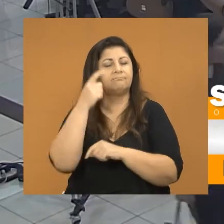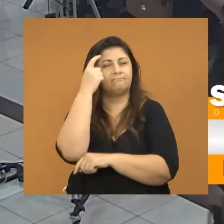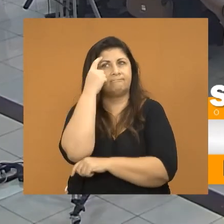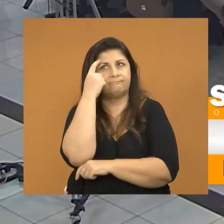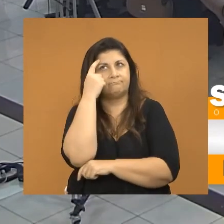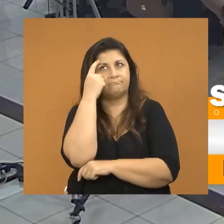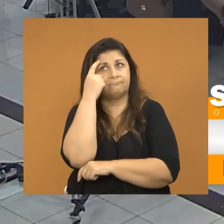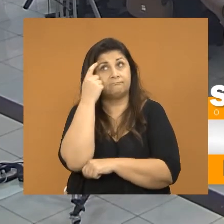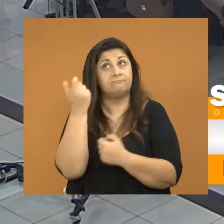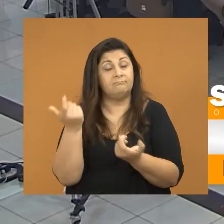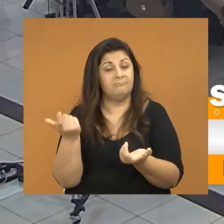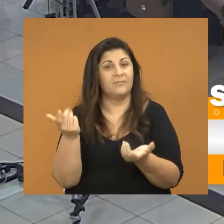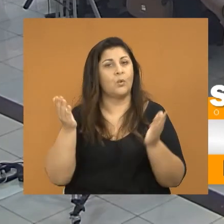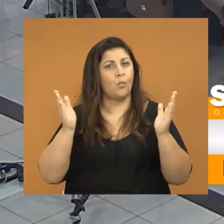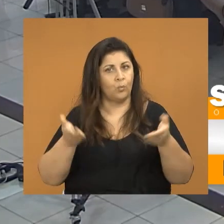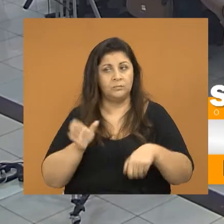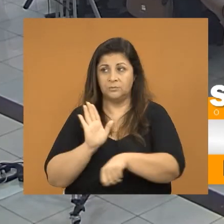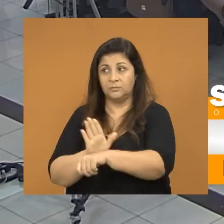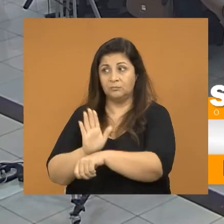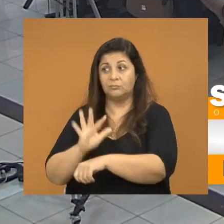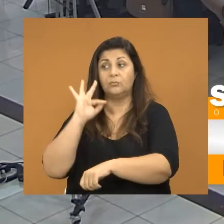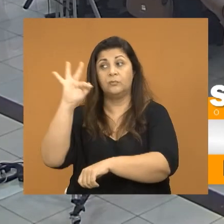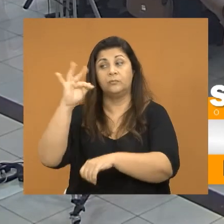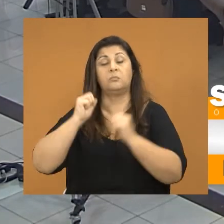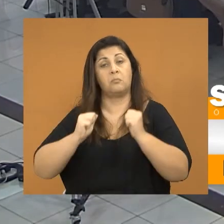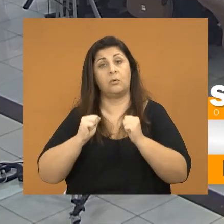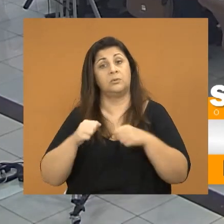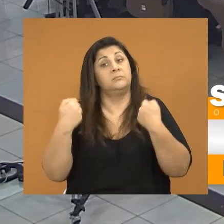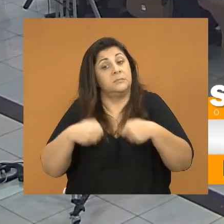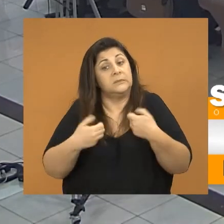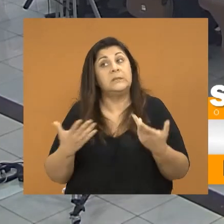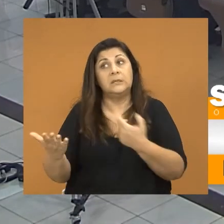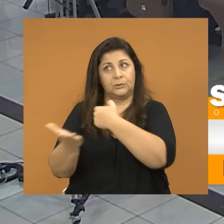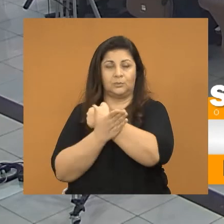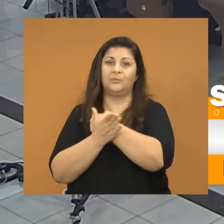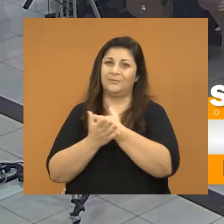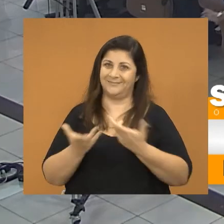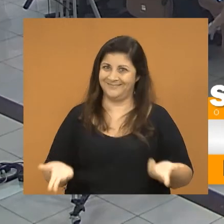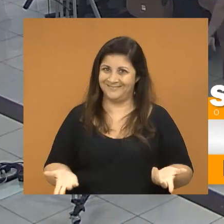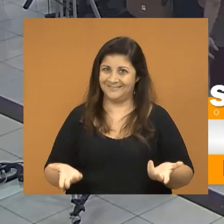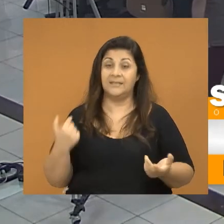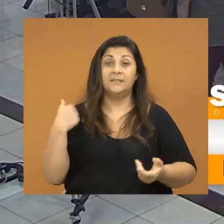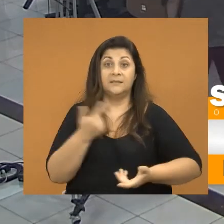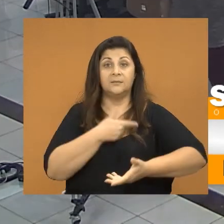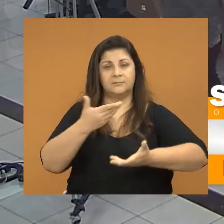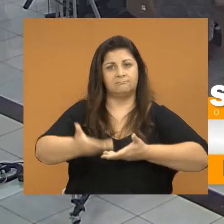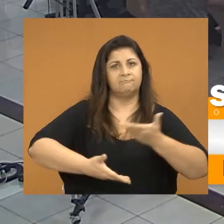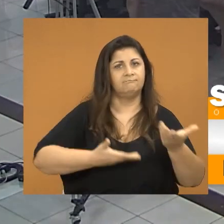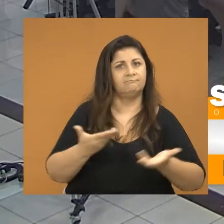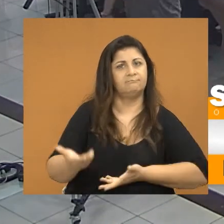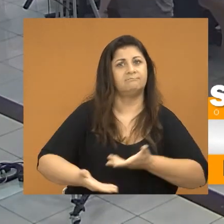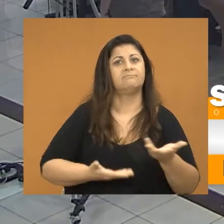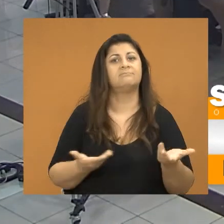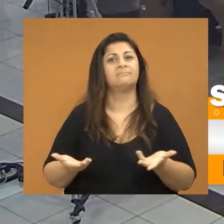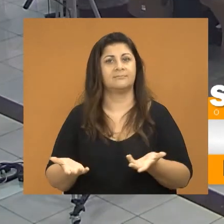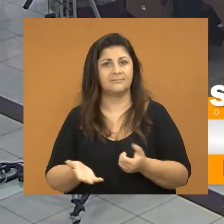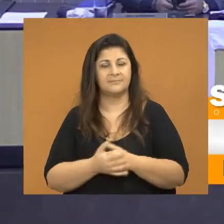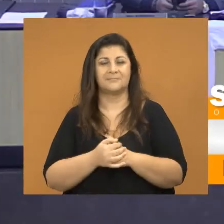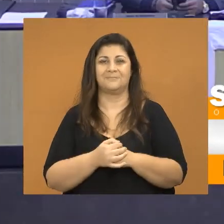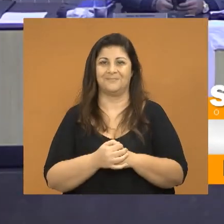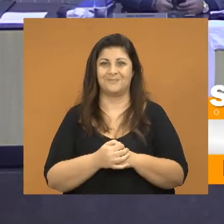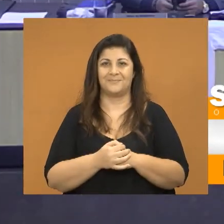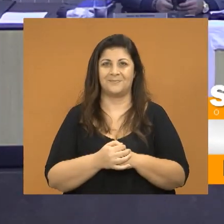conscientes desse ato de solidariedade e também colaborar com a instituição